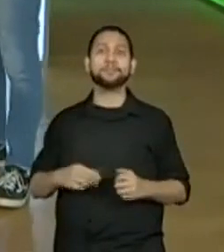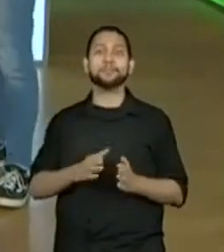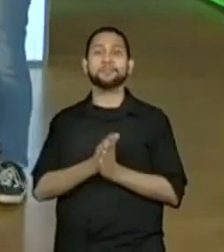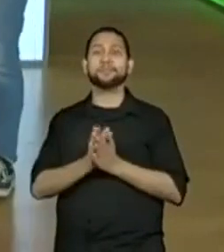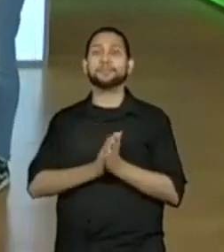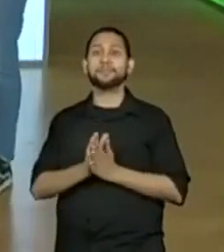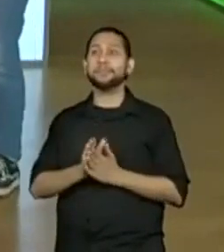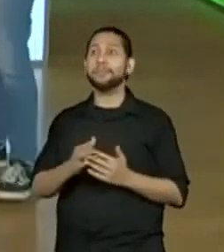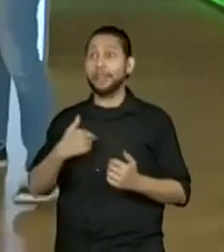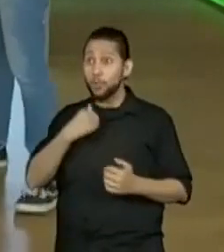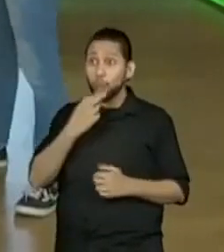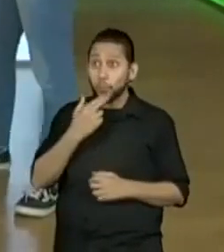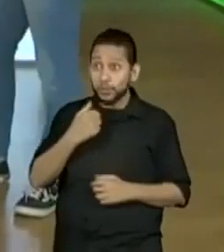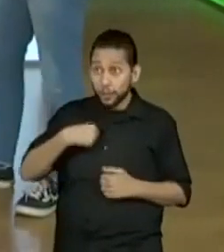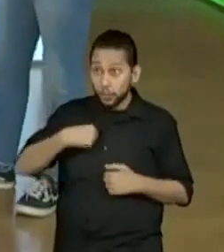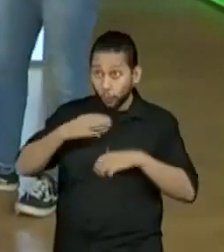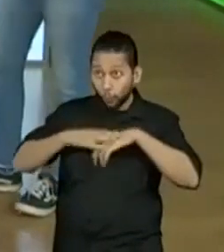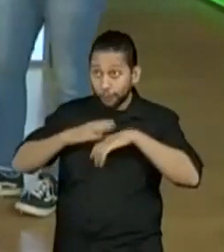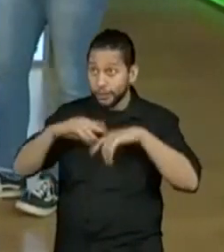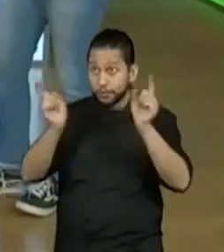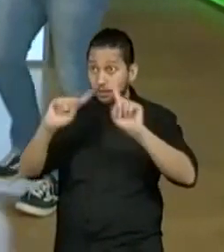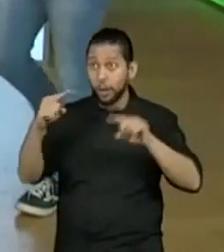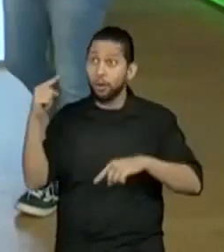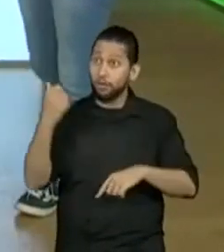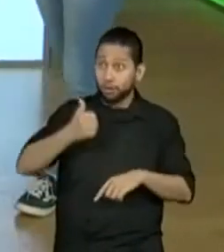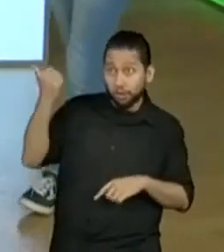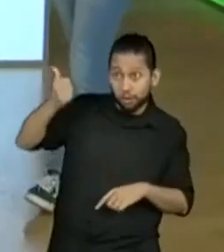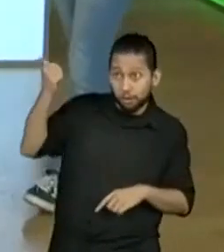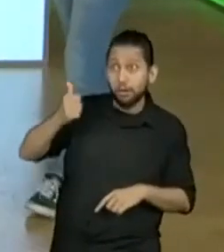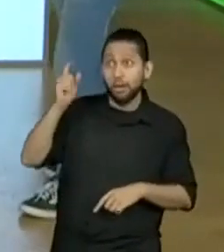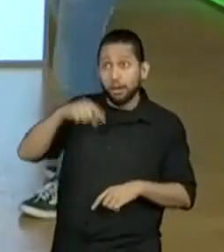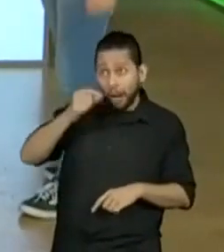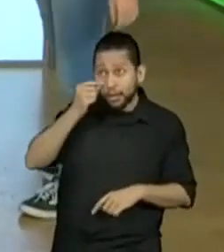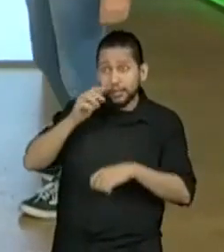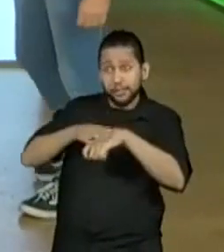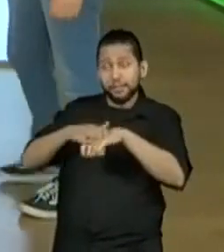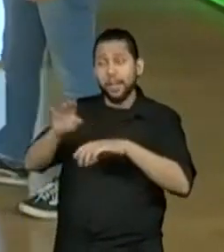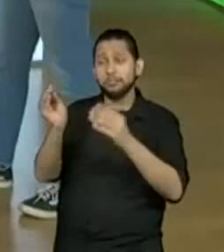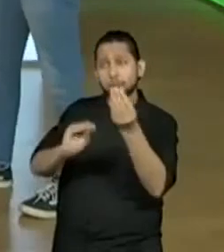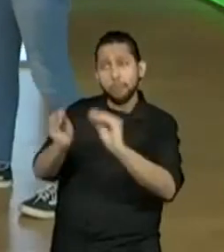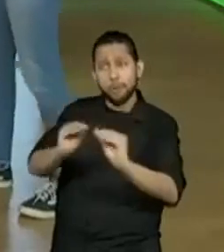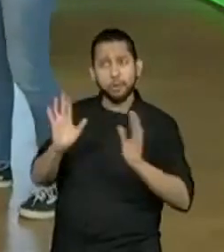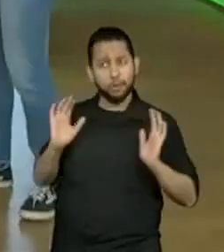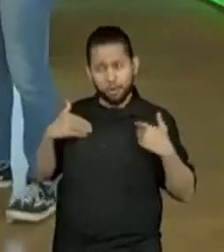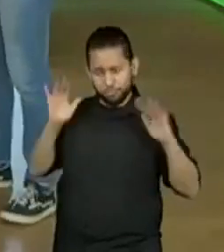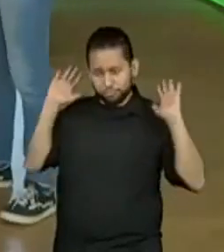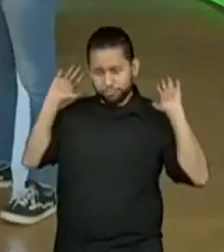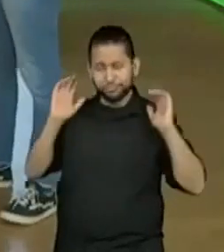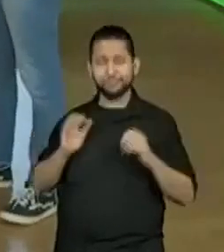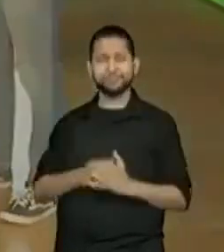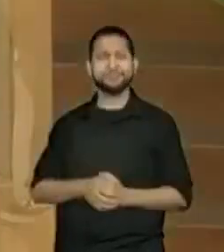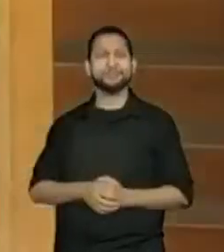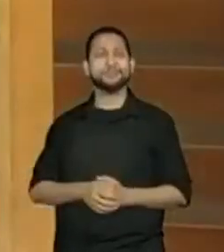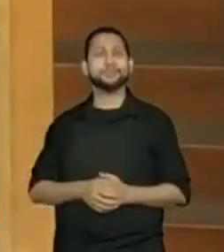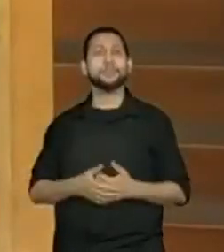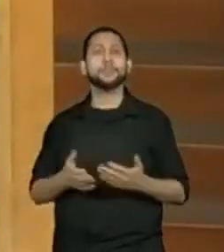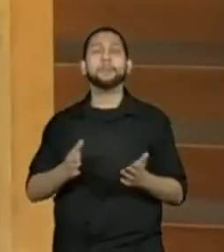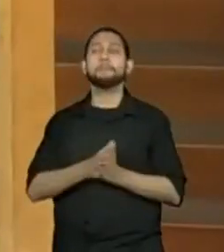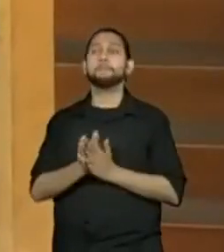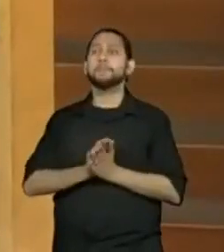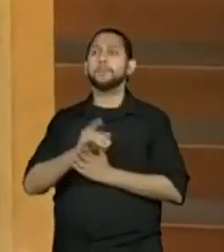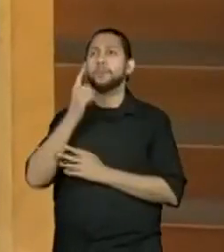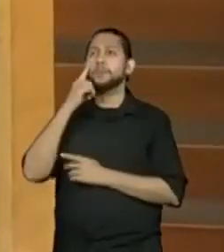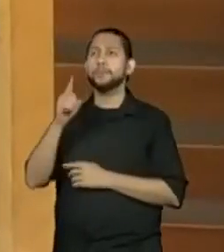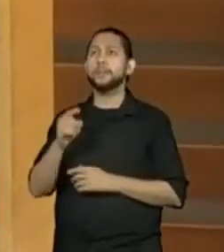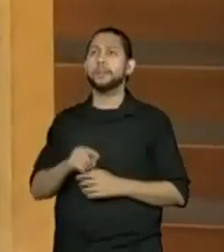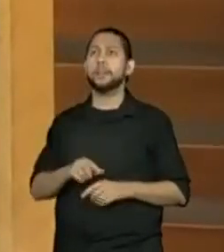não, professora Adriana. Não foi eu que fiz não, foi a professora Aline. Vai. Eu Qual você quer? Eu quero a letra